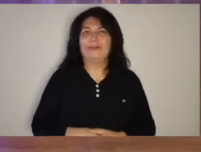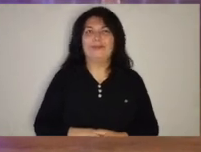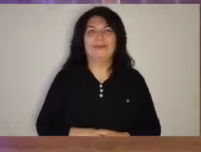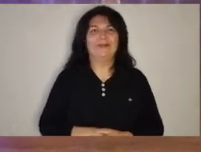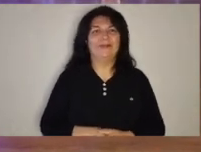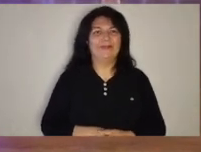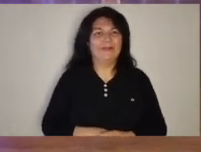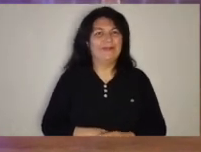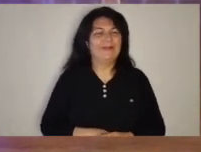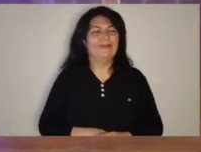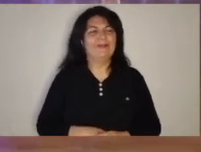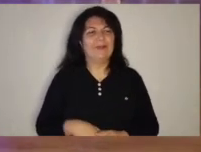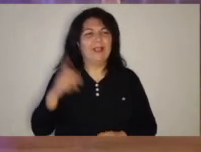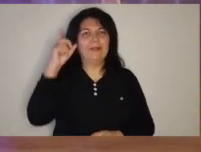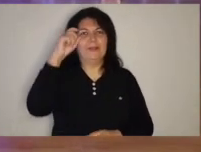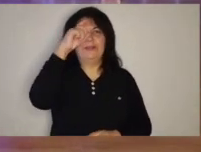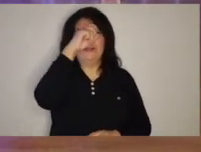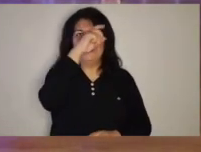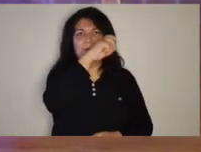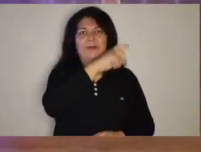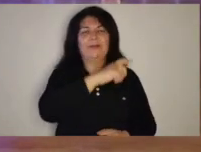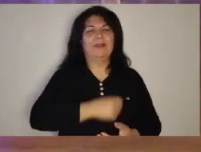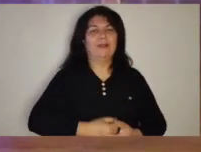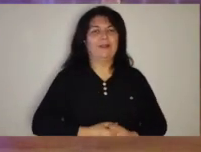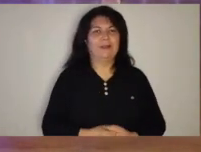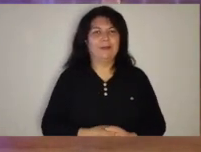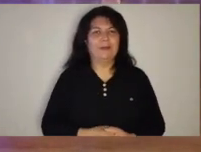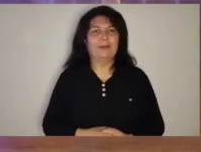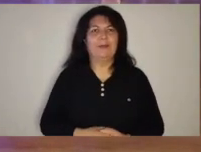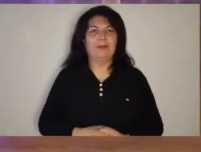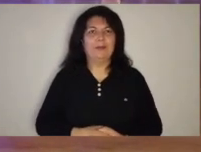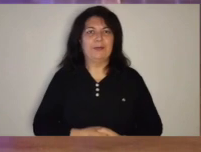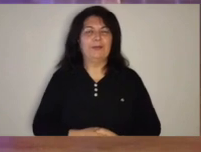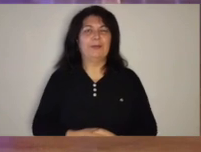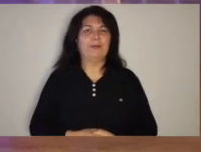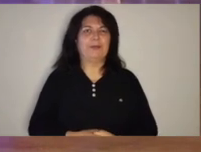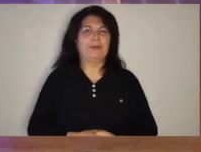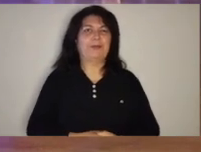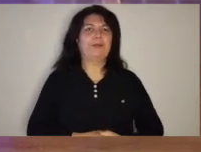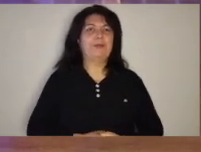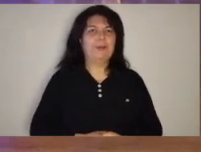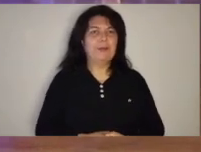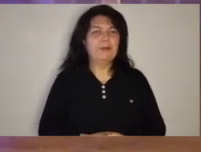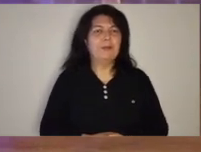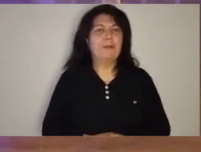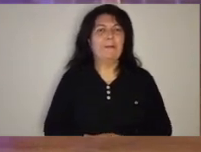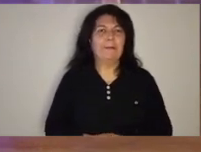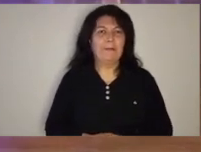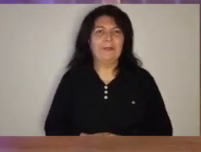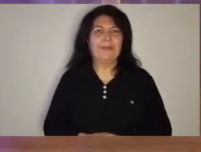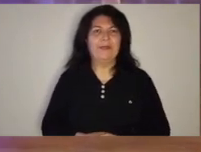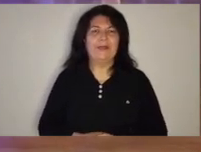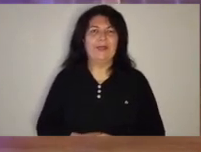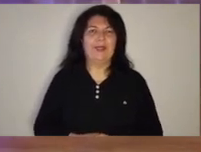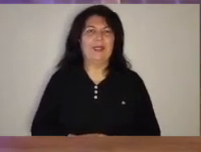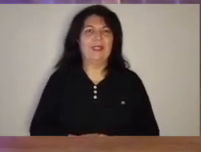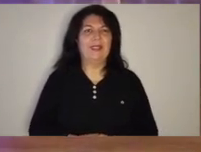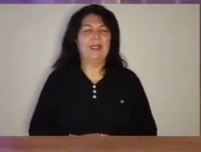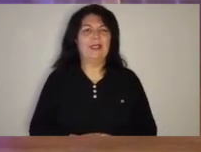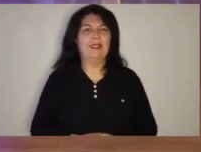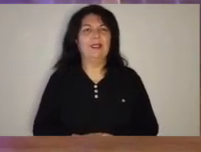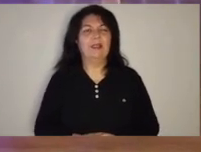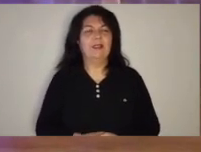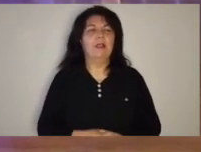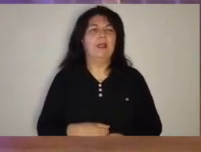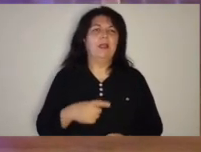todos bacanas também. Ninguém faz a gente passar nervoso no serviço. Alguém já passou nervoso no serviço?